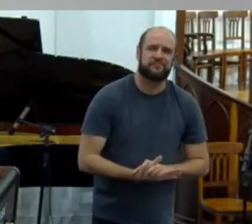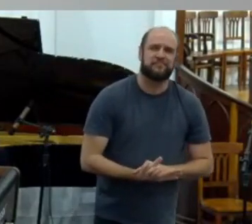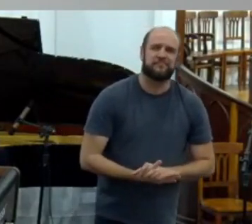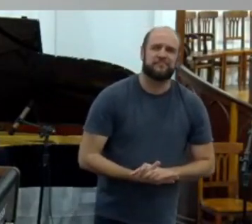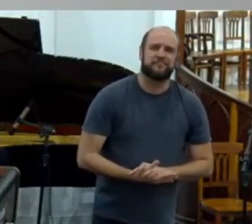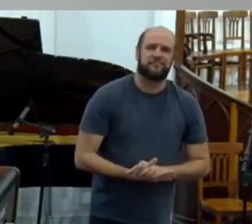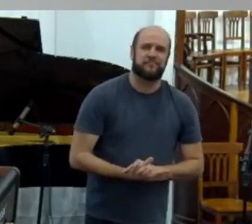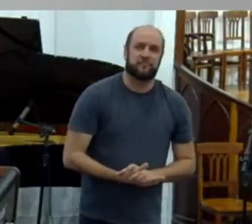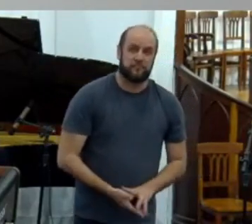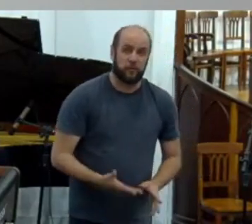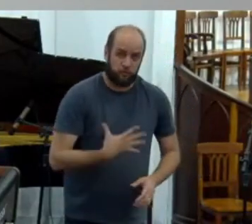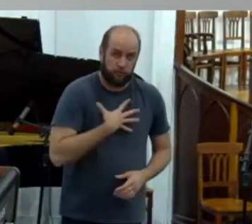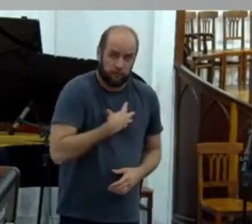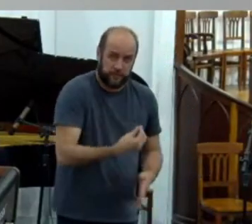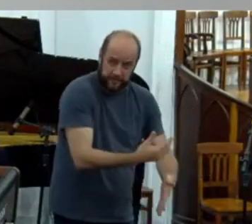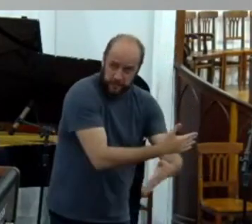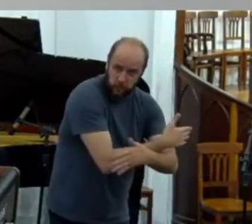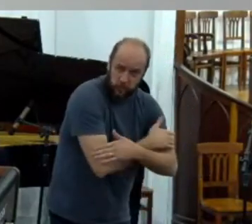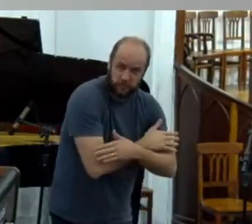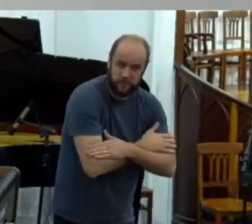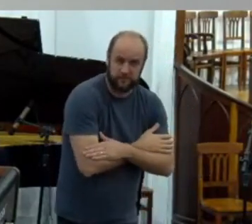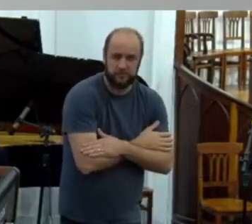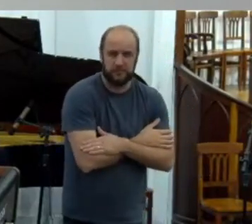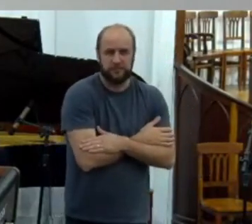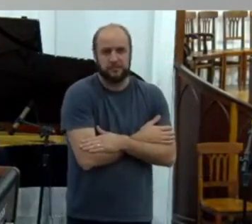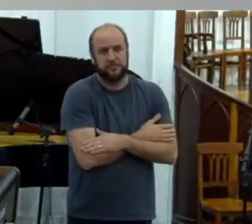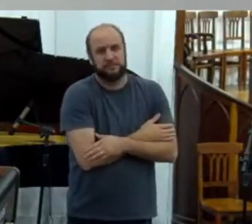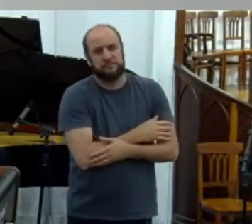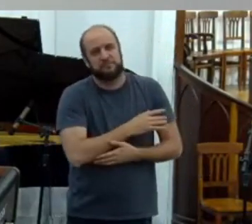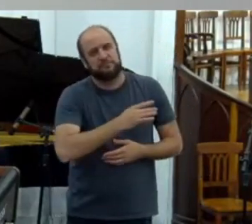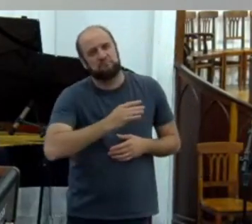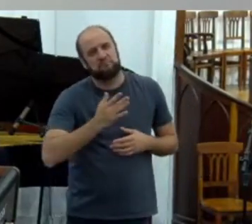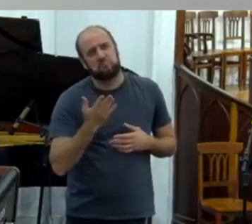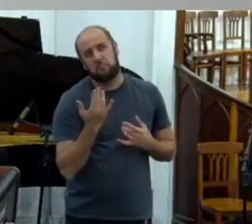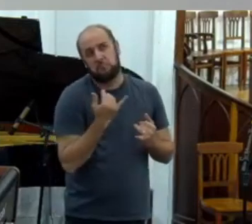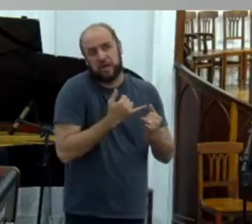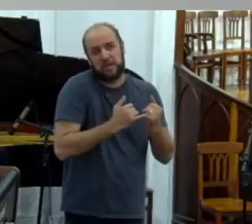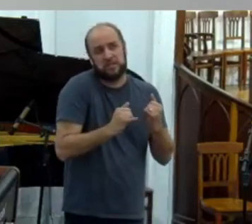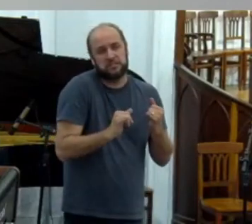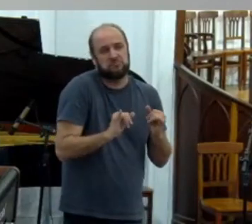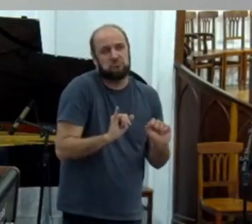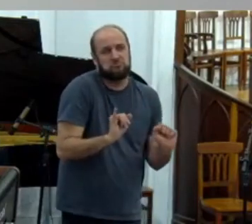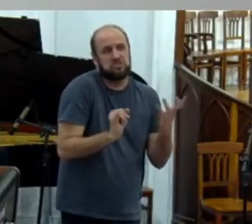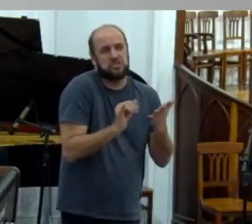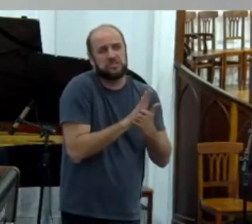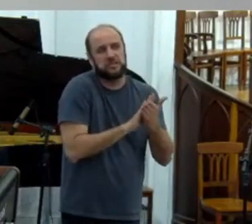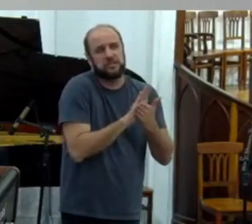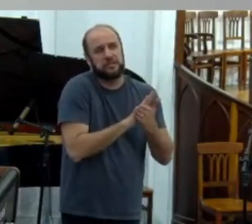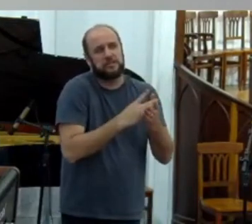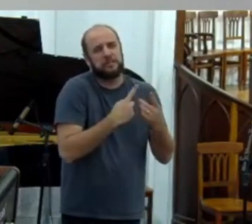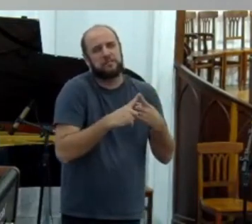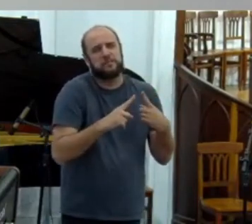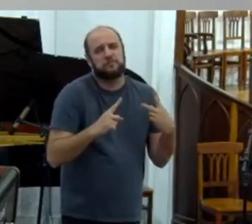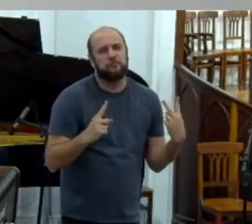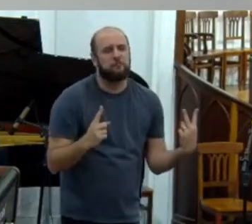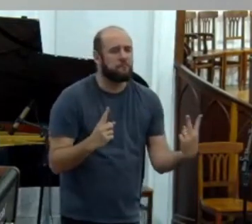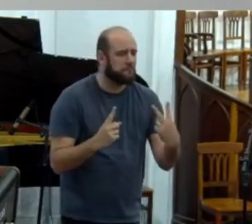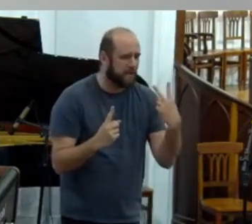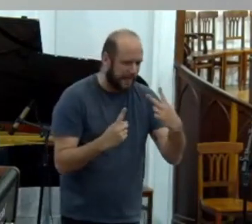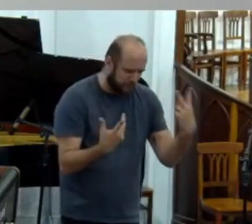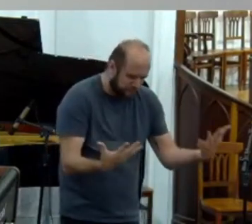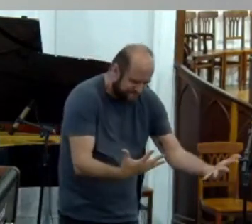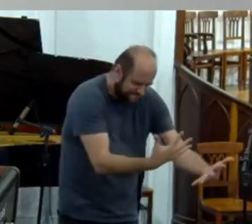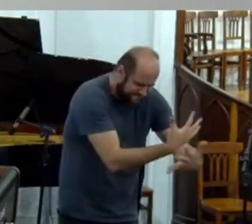O ato de abraçar seu filho pode talvez no seu filho não produzir nada, mas tem o valor simplesmente em